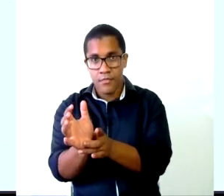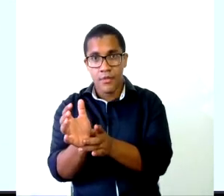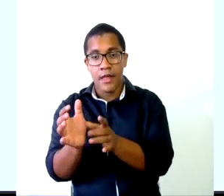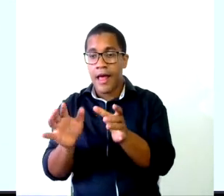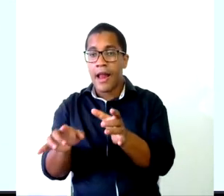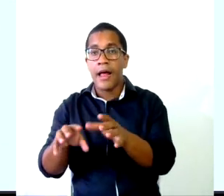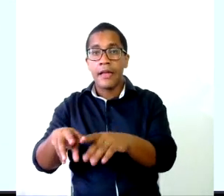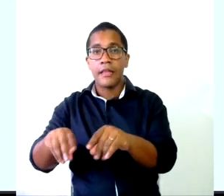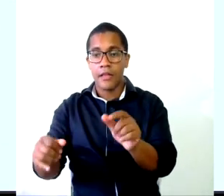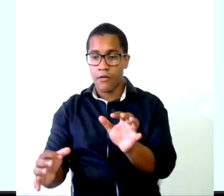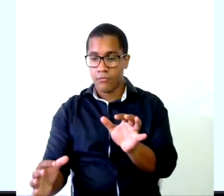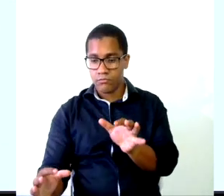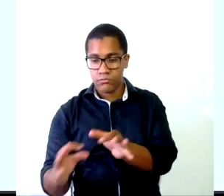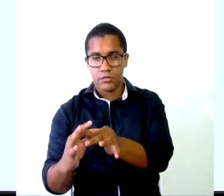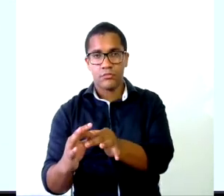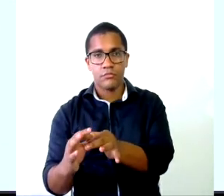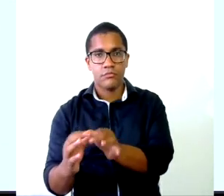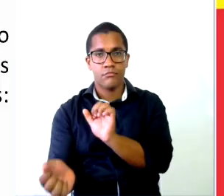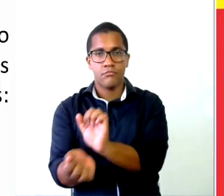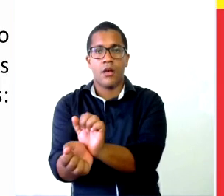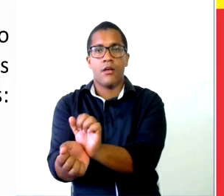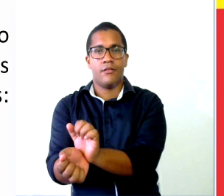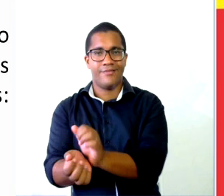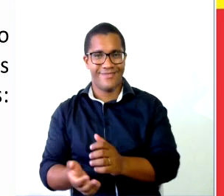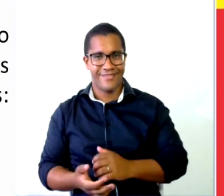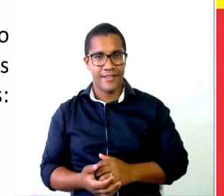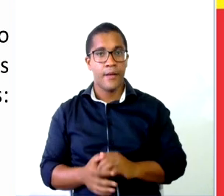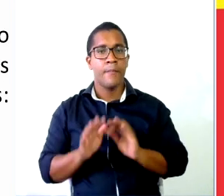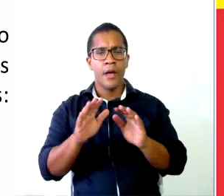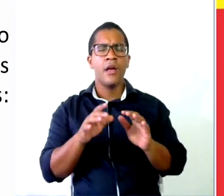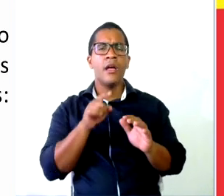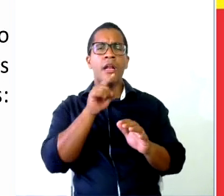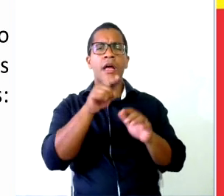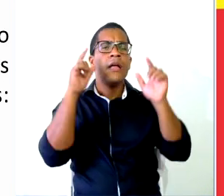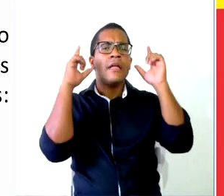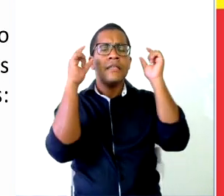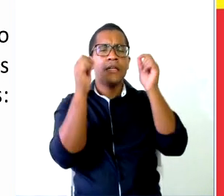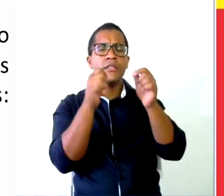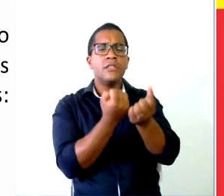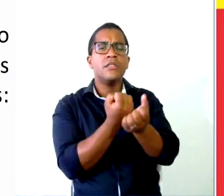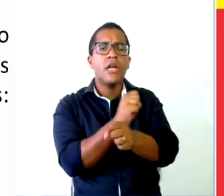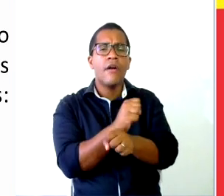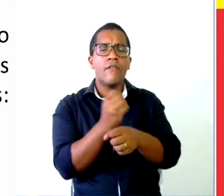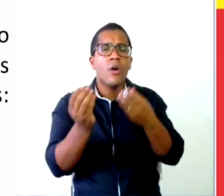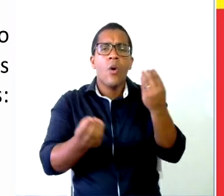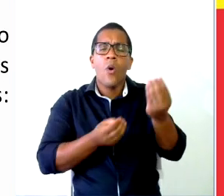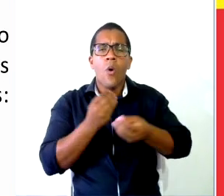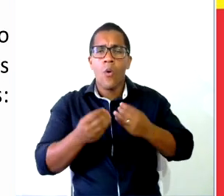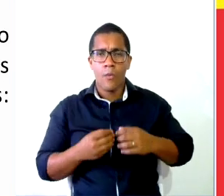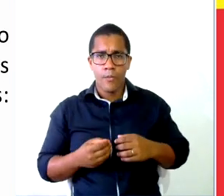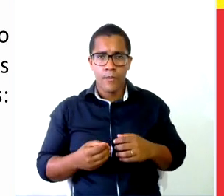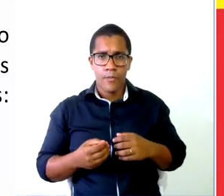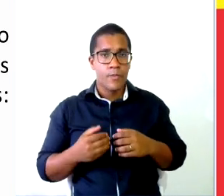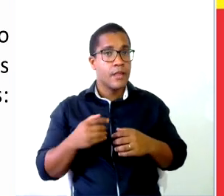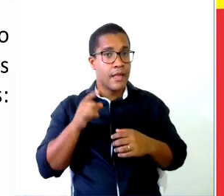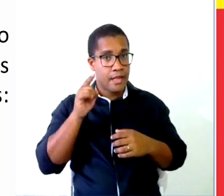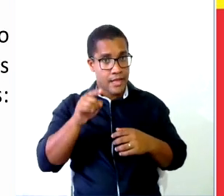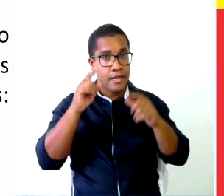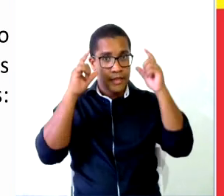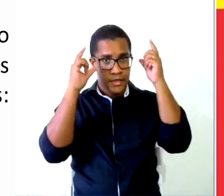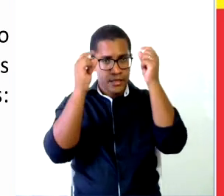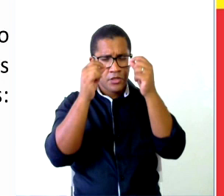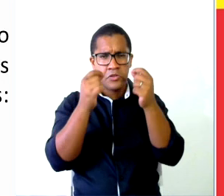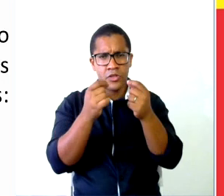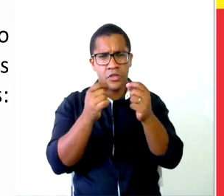Então, como era a escravidão na Grécia? Escravo na Grécia. Então, na Grécia, a maioria